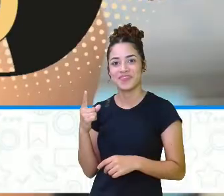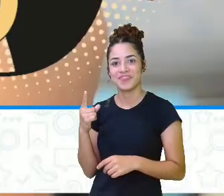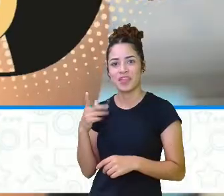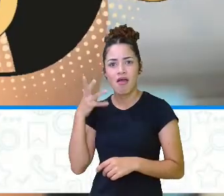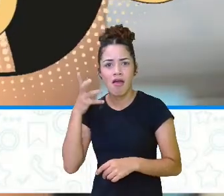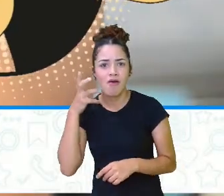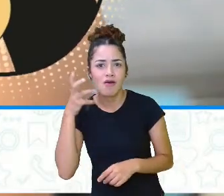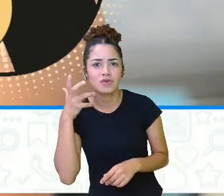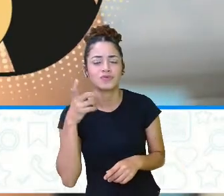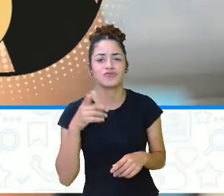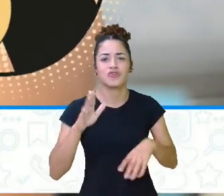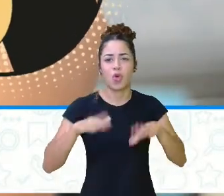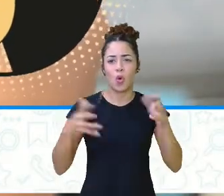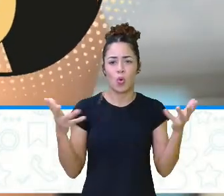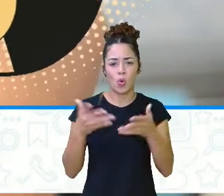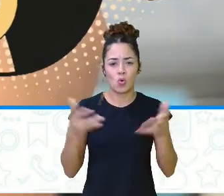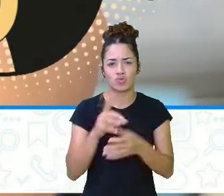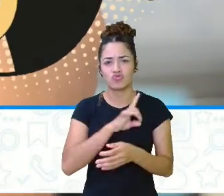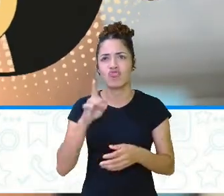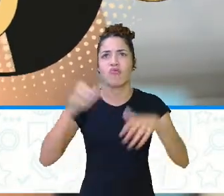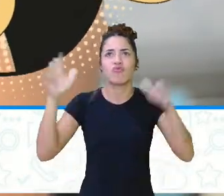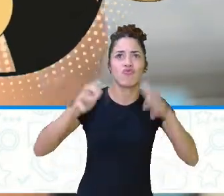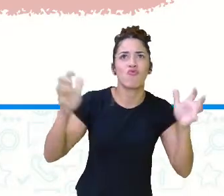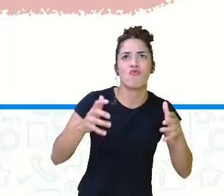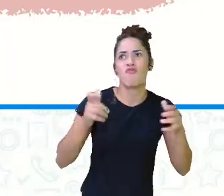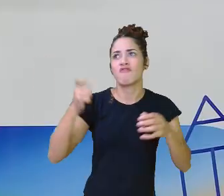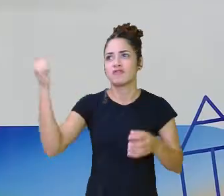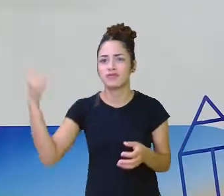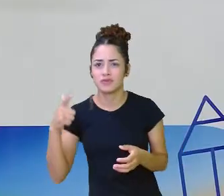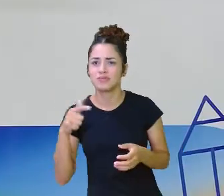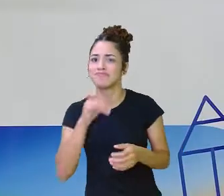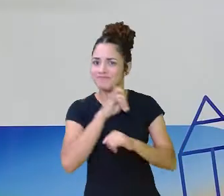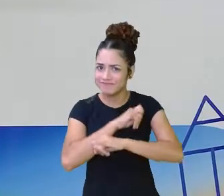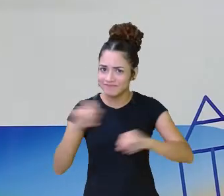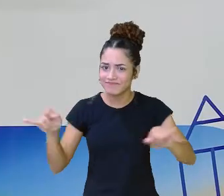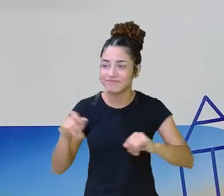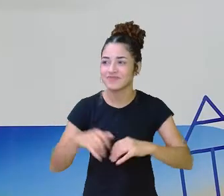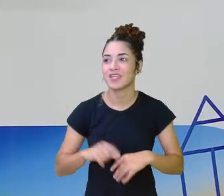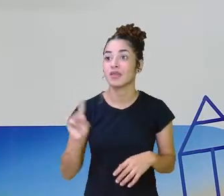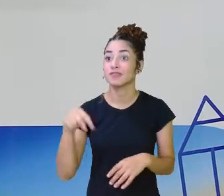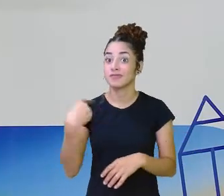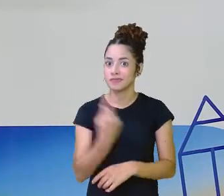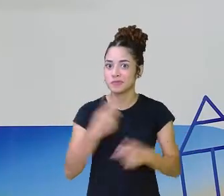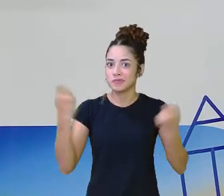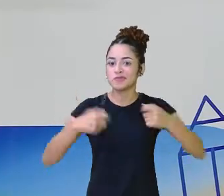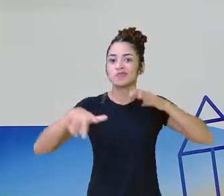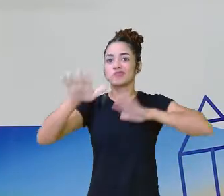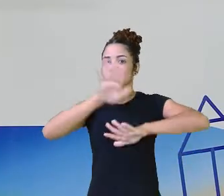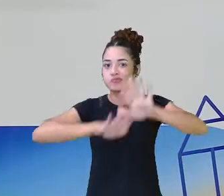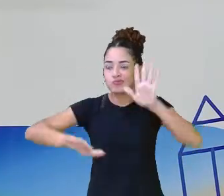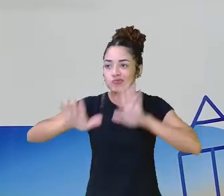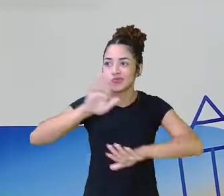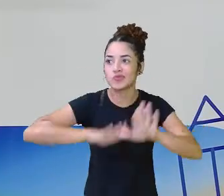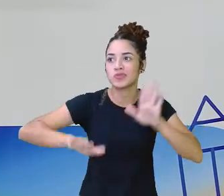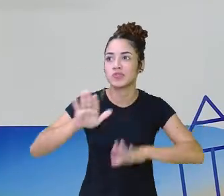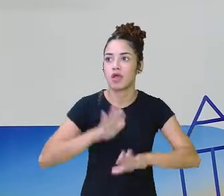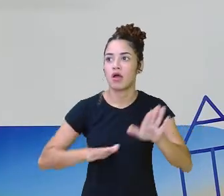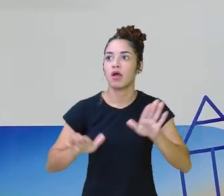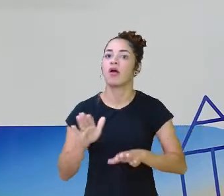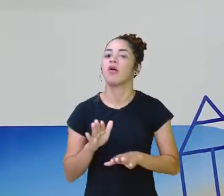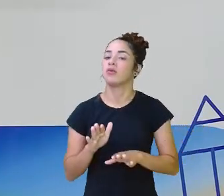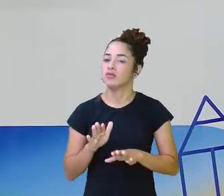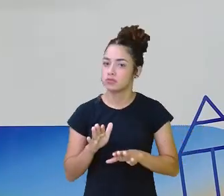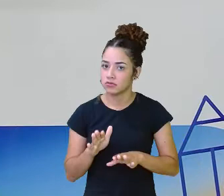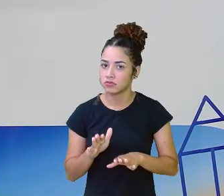o dia vai ser ensolarado, hoje o dia vai ser chuvoso. E a gente tem que tomar cuidado com essas previsões do tempo e não tá passando fake news,